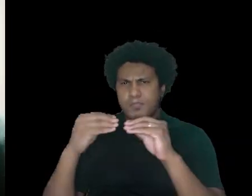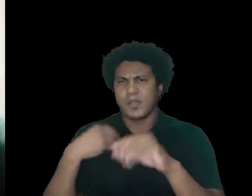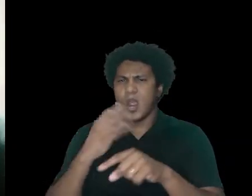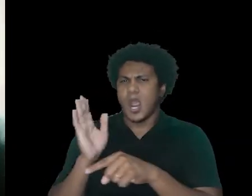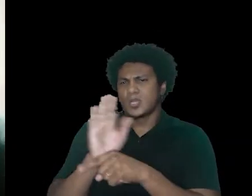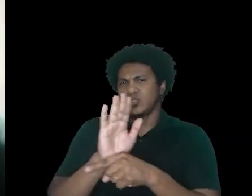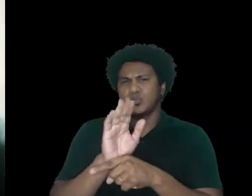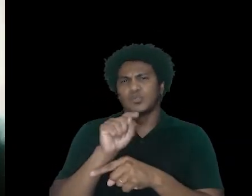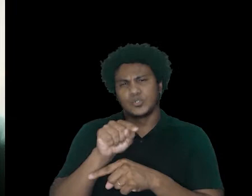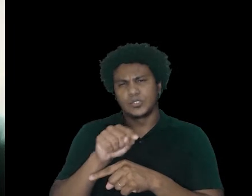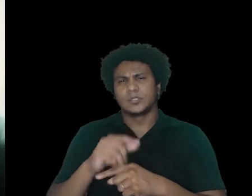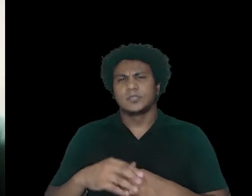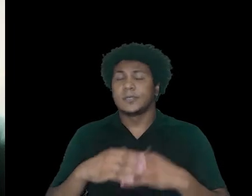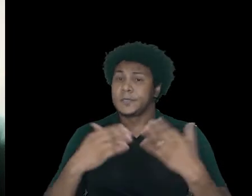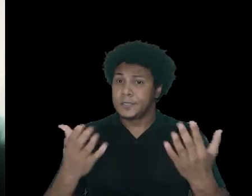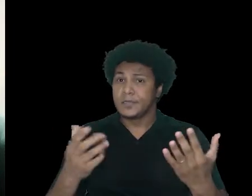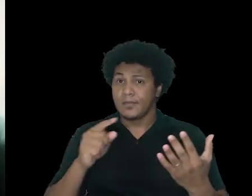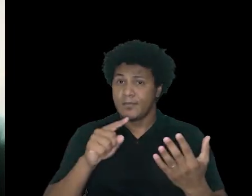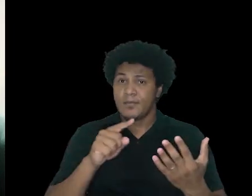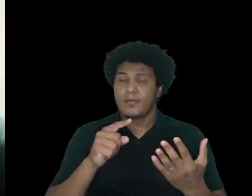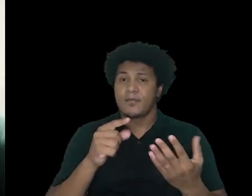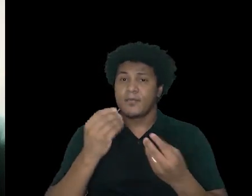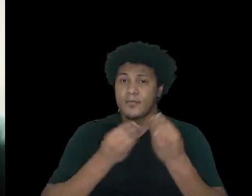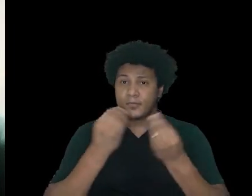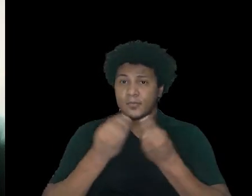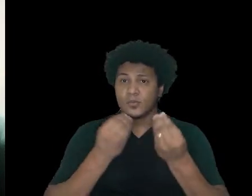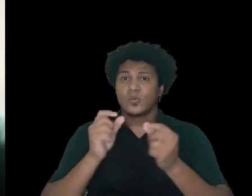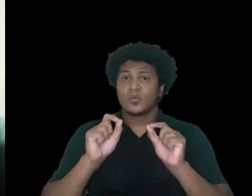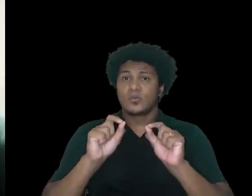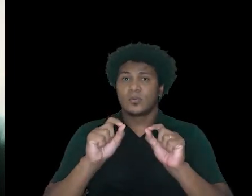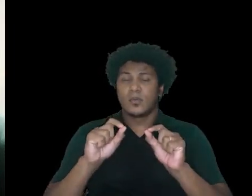Contribuí com alguns apontamentos para